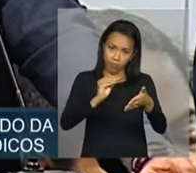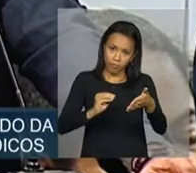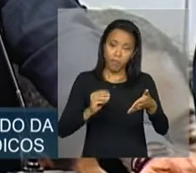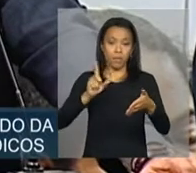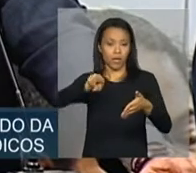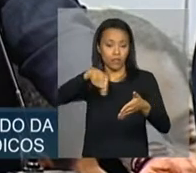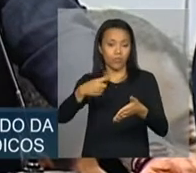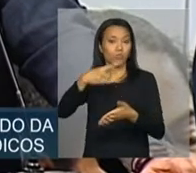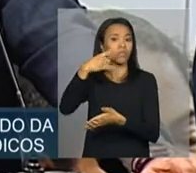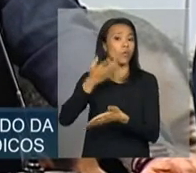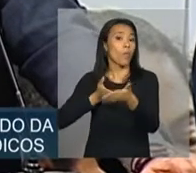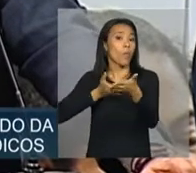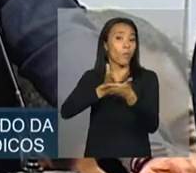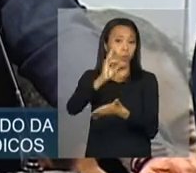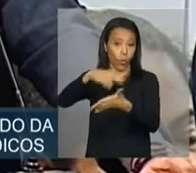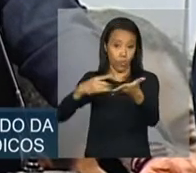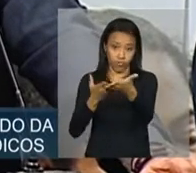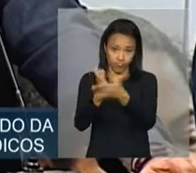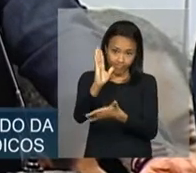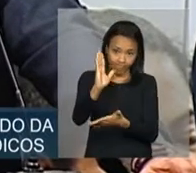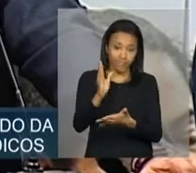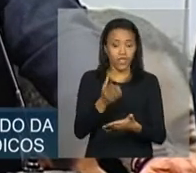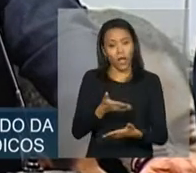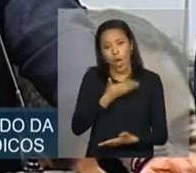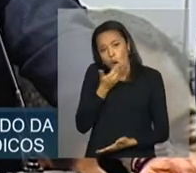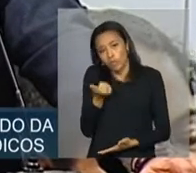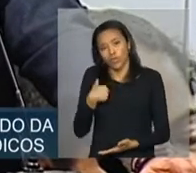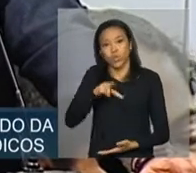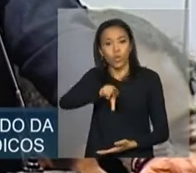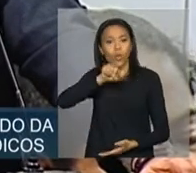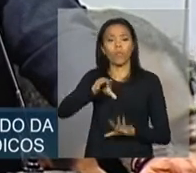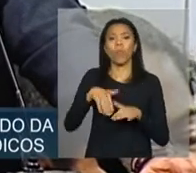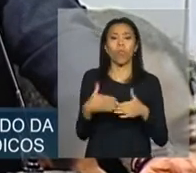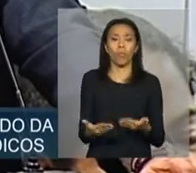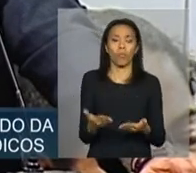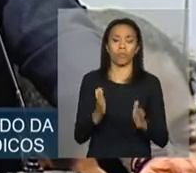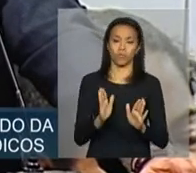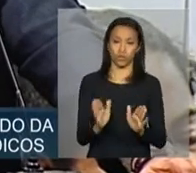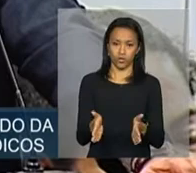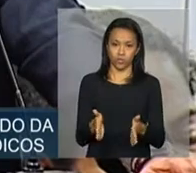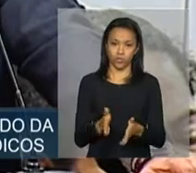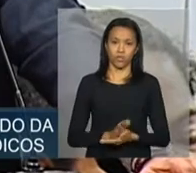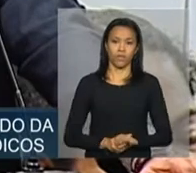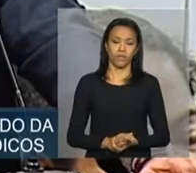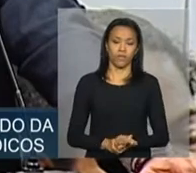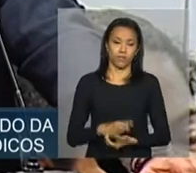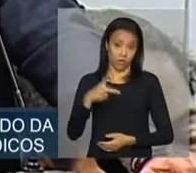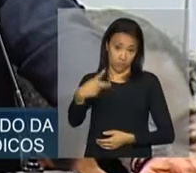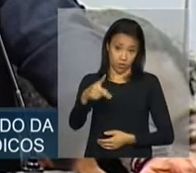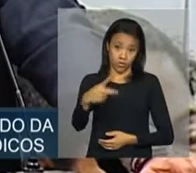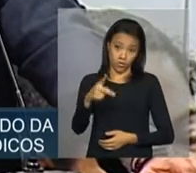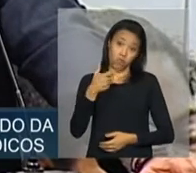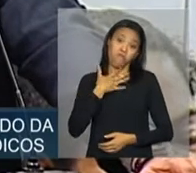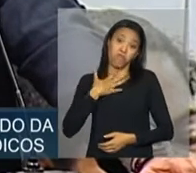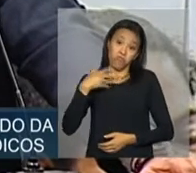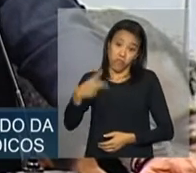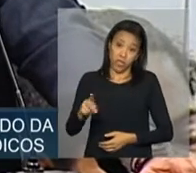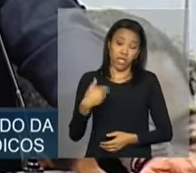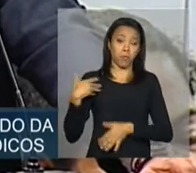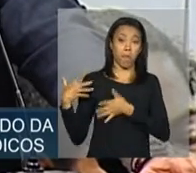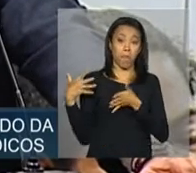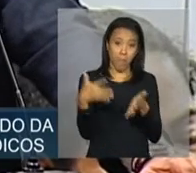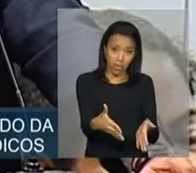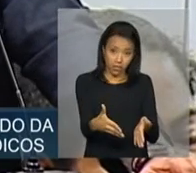e acordo com a opção que fui foi dois foi colocada a partir do seu da sua do seu desejo